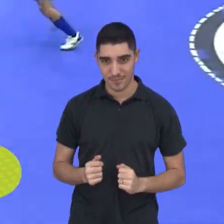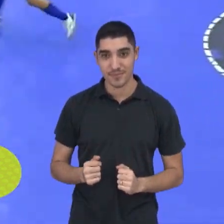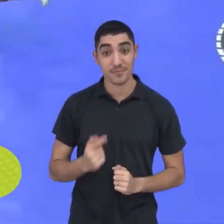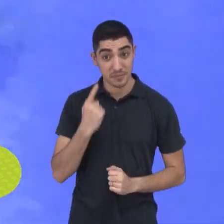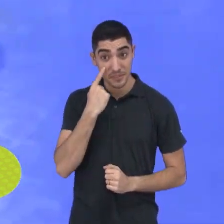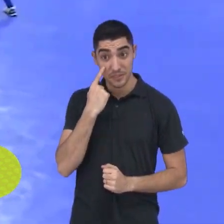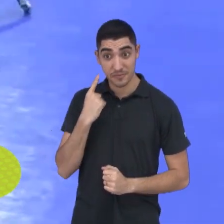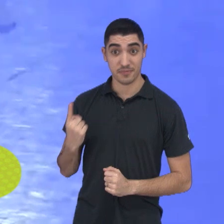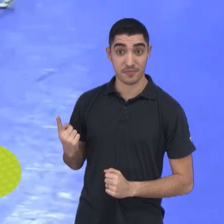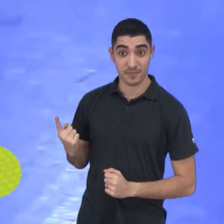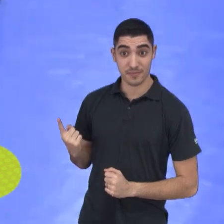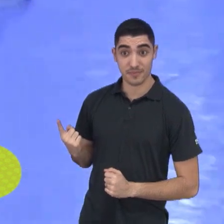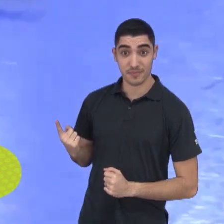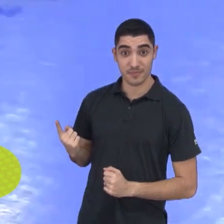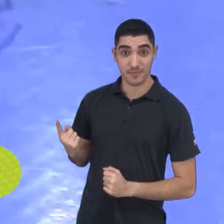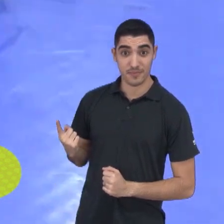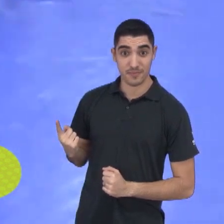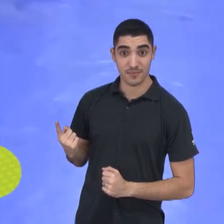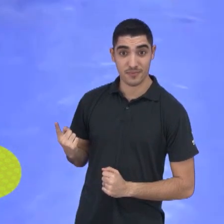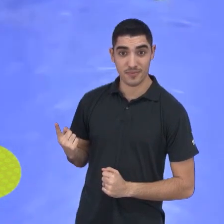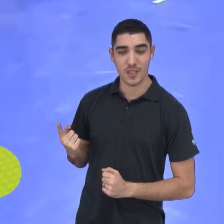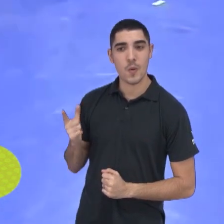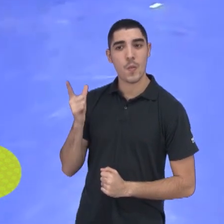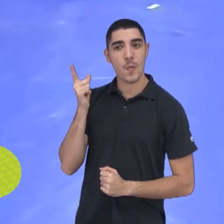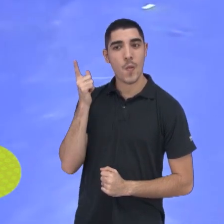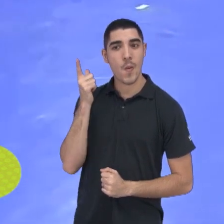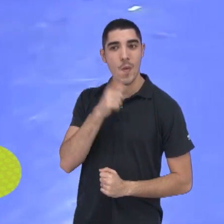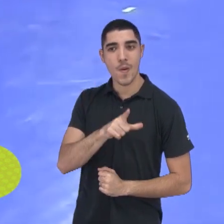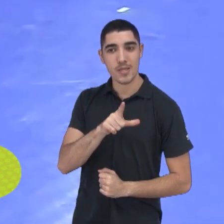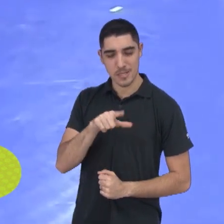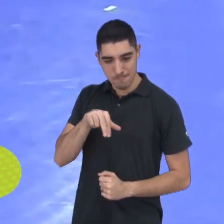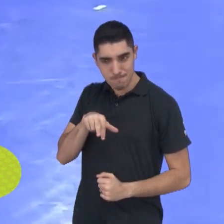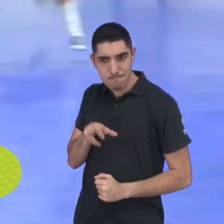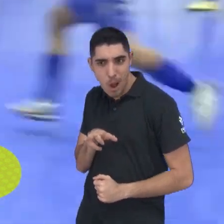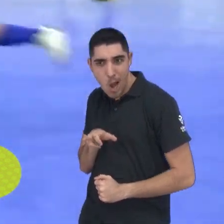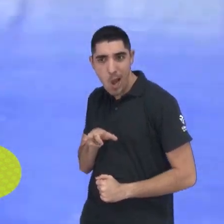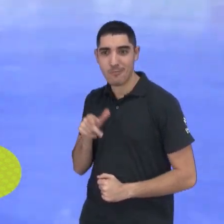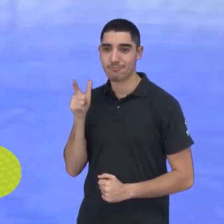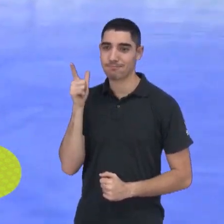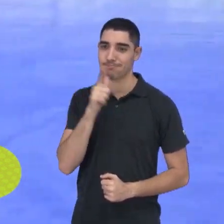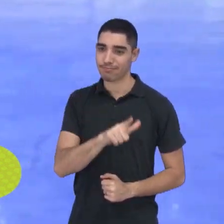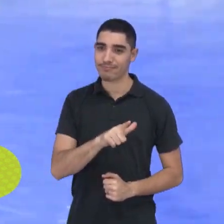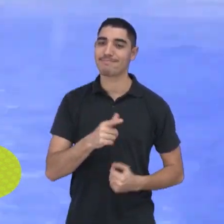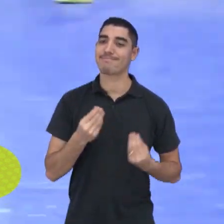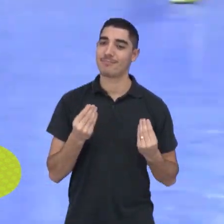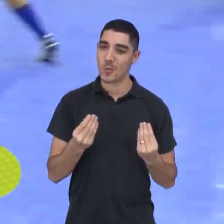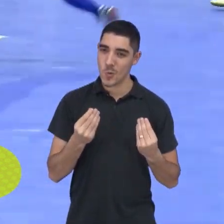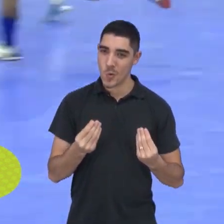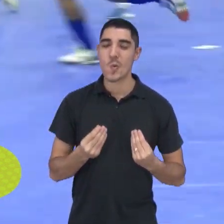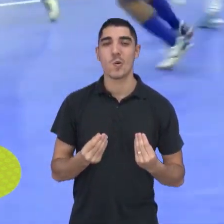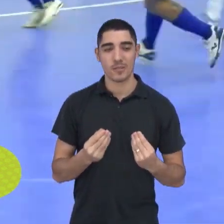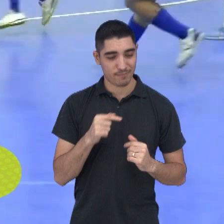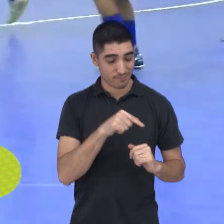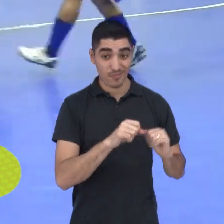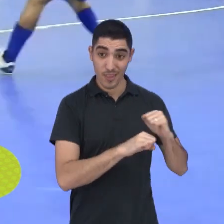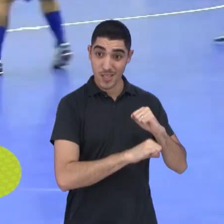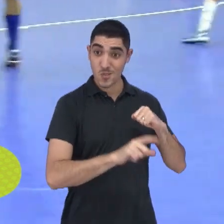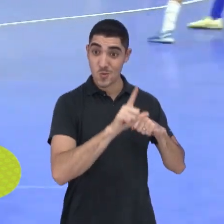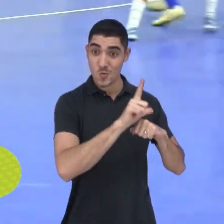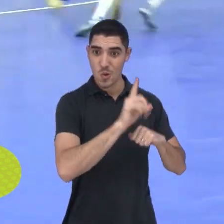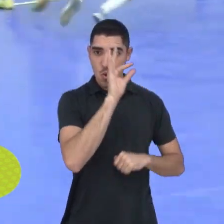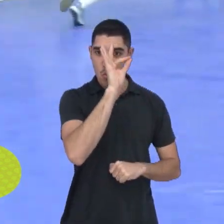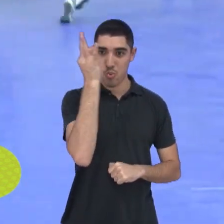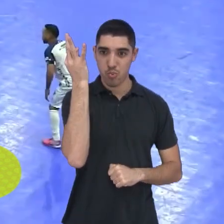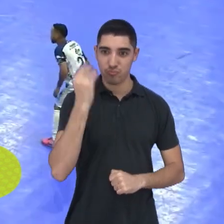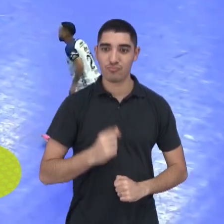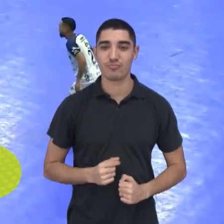Olha o detalhe, estava caindo para a direita, mas deixou a perna esquerda o Serjão para fazer a defesa e salvar o time catarinense do